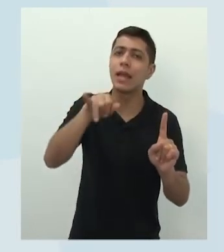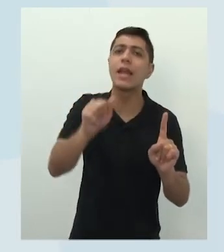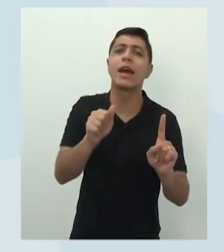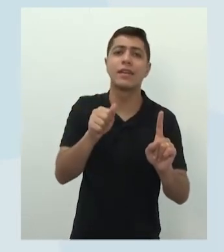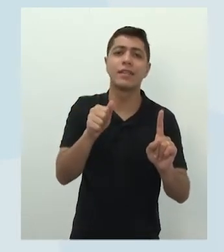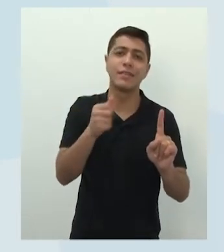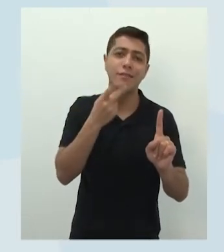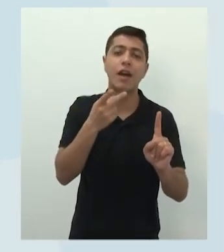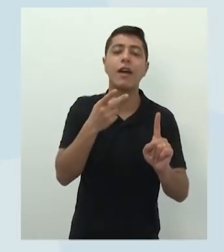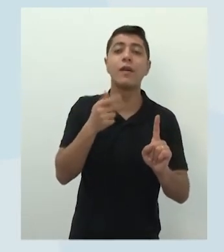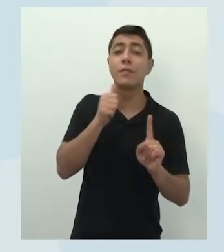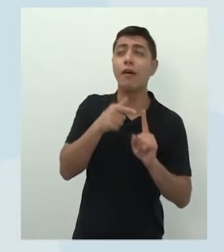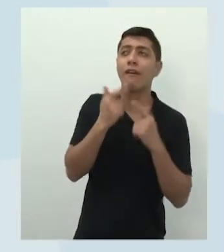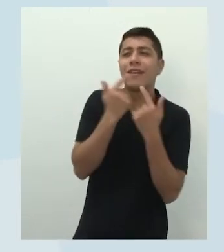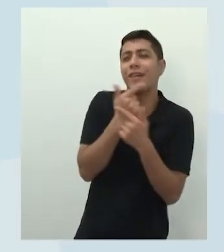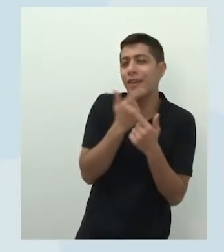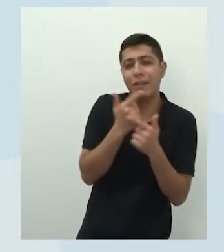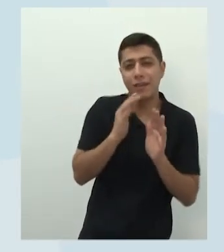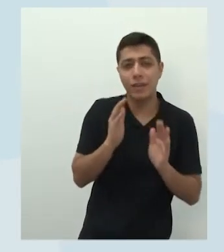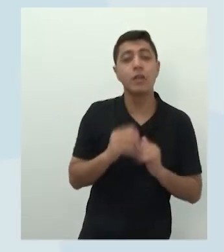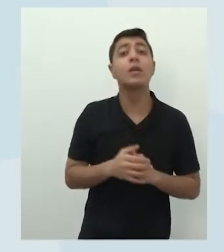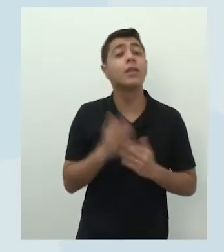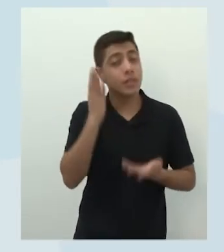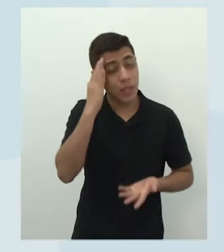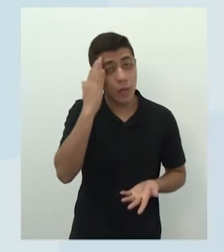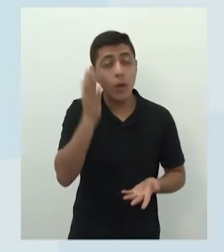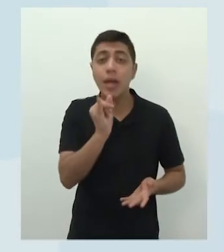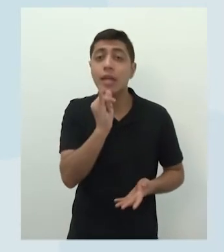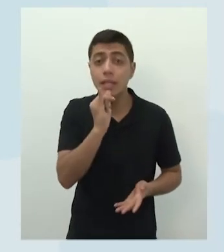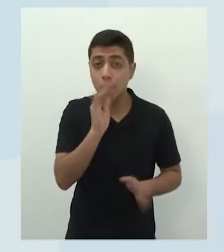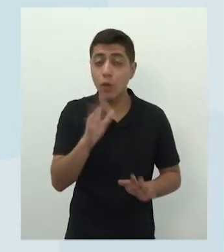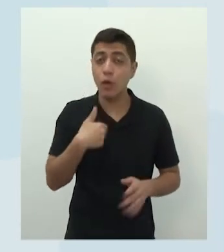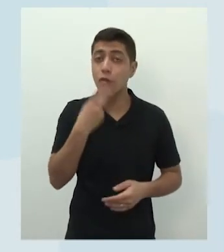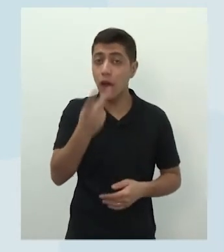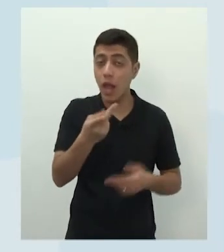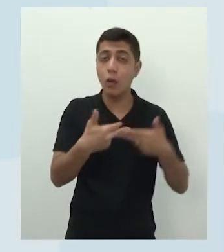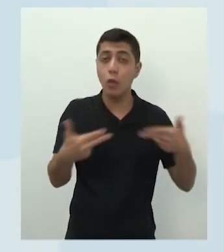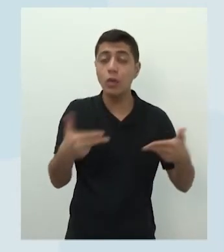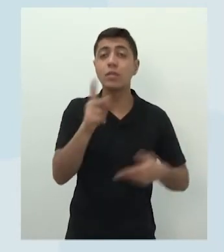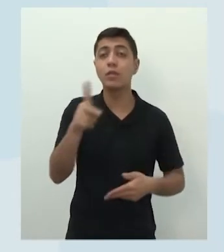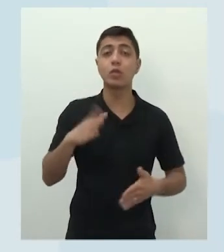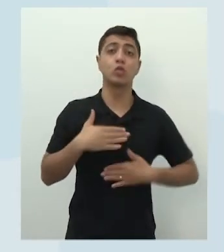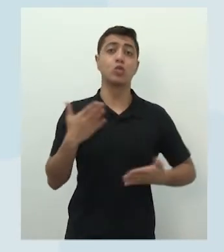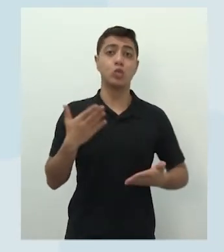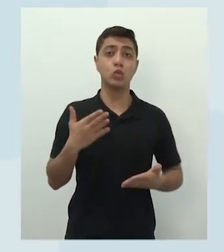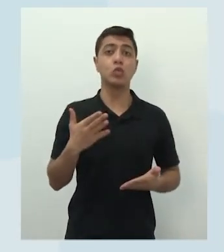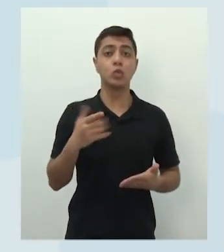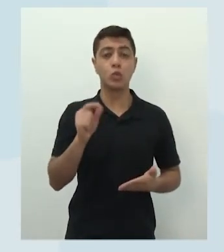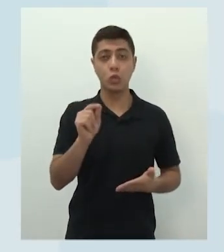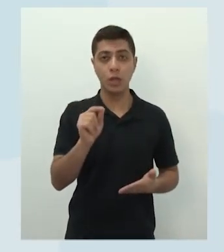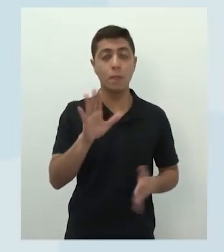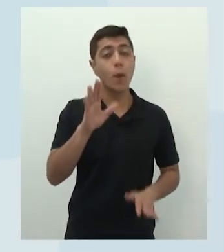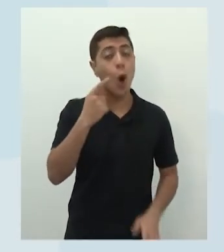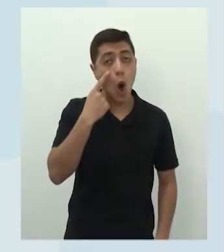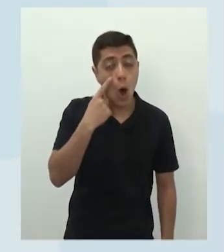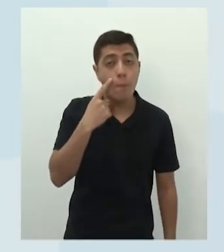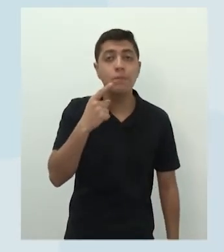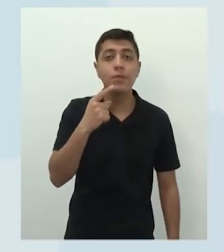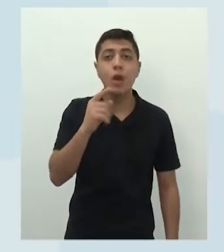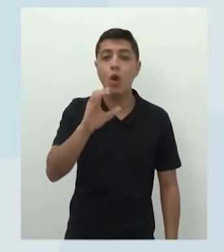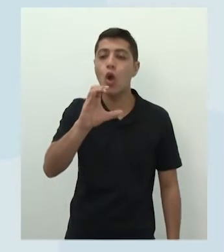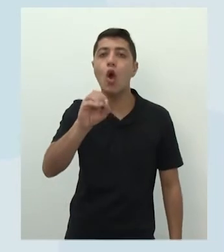uma conversa que aparece. Hoje eu não preciso mais sair decorando um monte de coisa, eu preciso saber aonde eu busco a resposta. Eu preciso